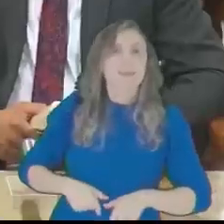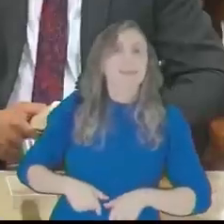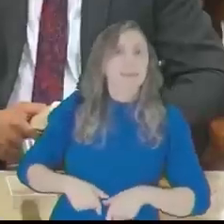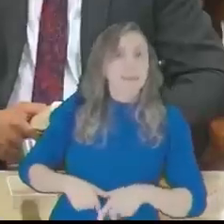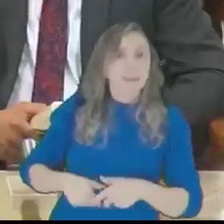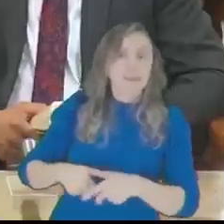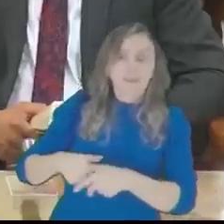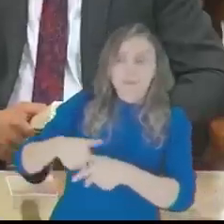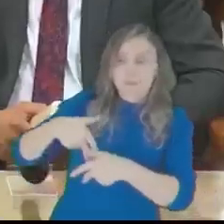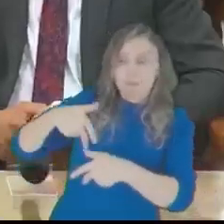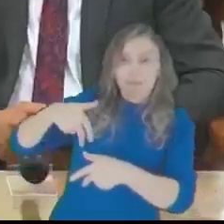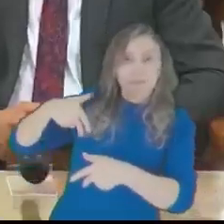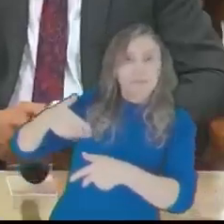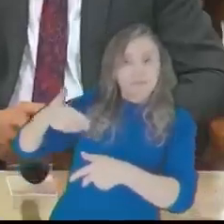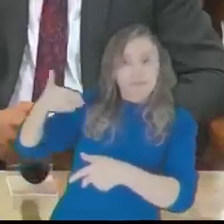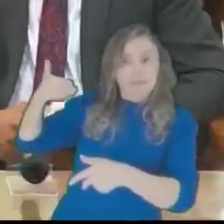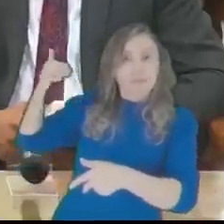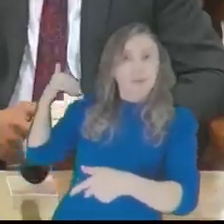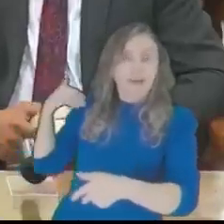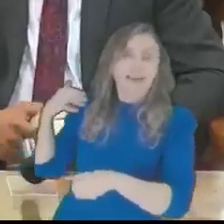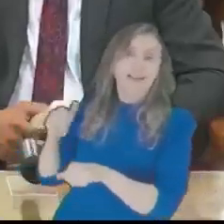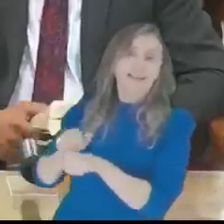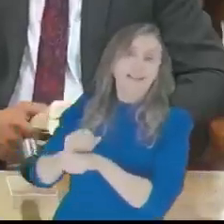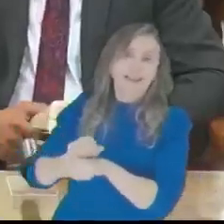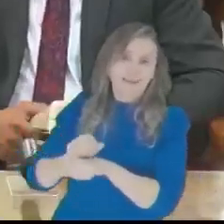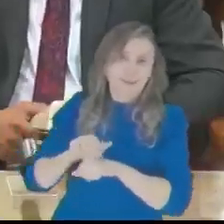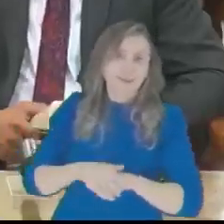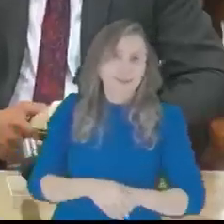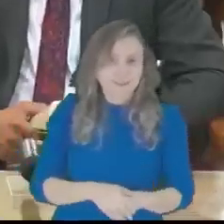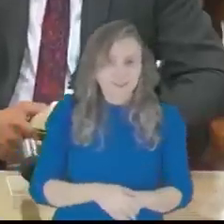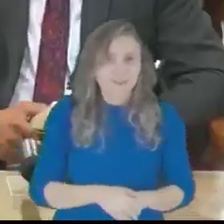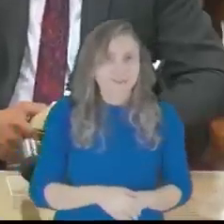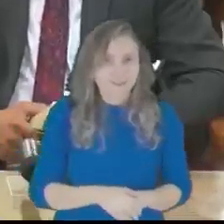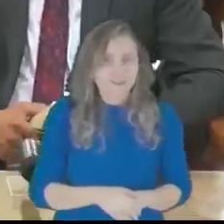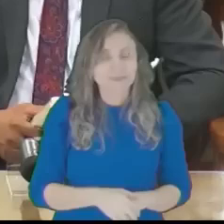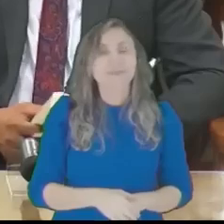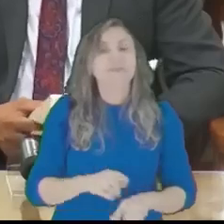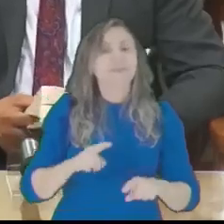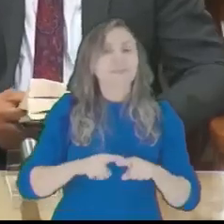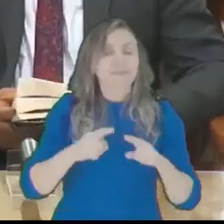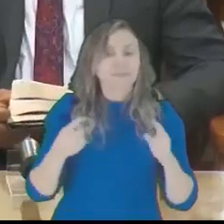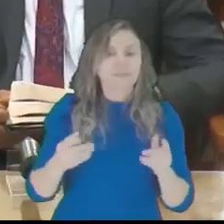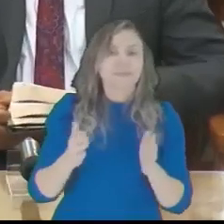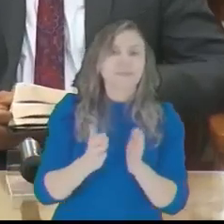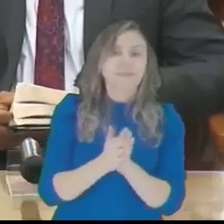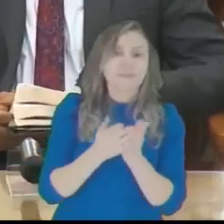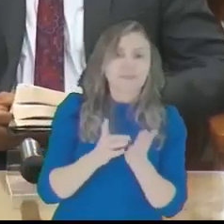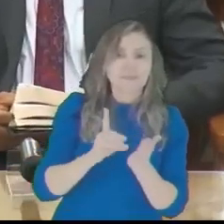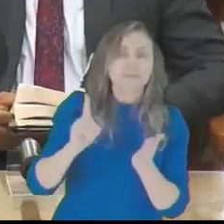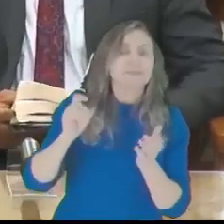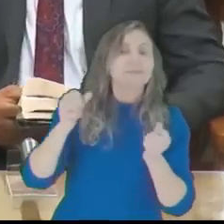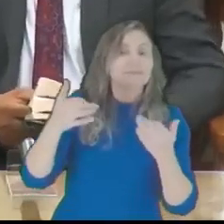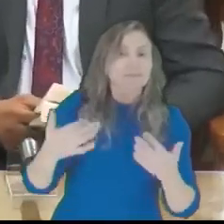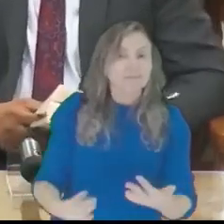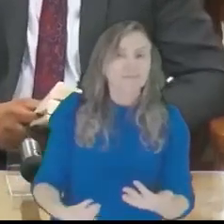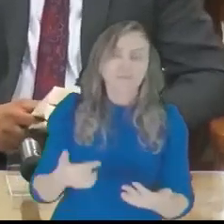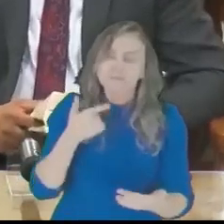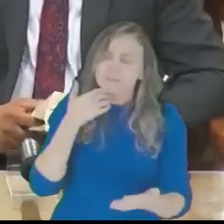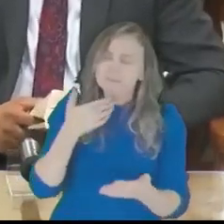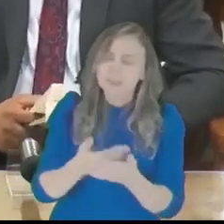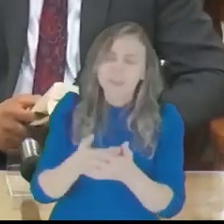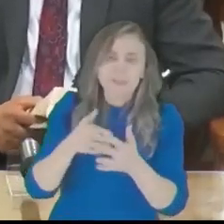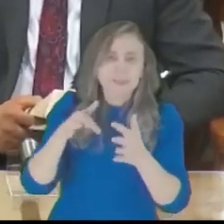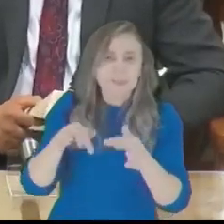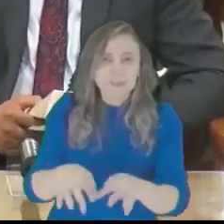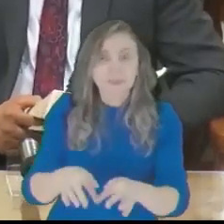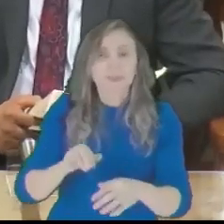Cristo. Eles rejeitaram Jesus, mas a Bíblia diz que no final dos tempos eles vão se converter